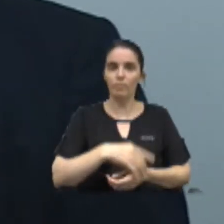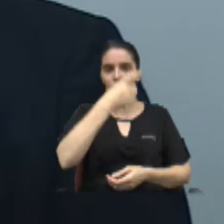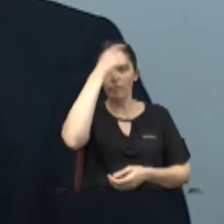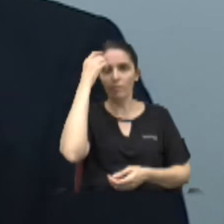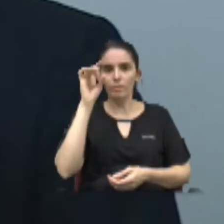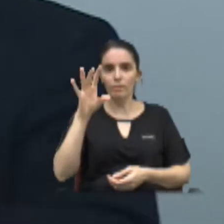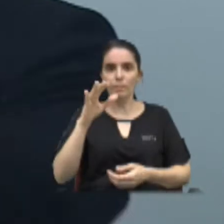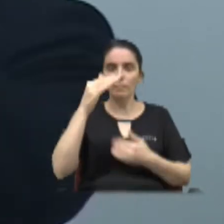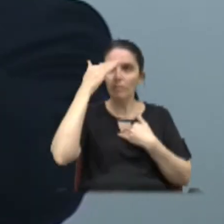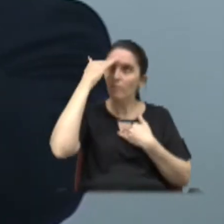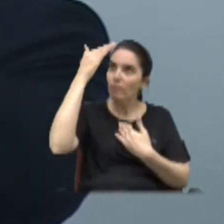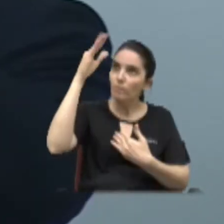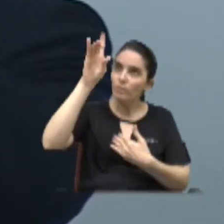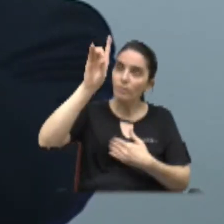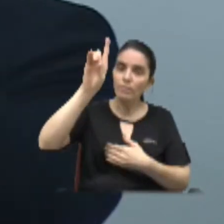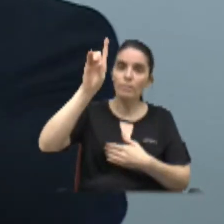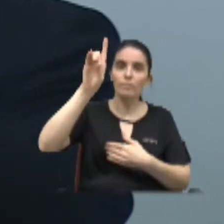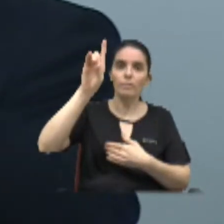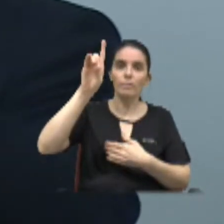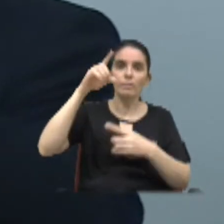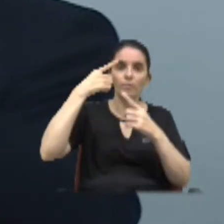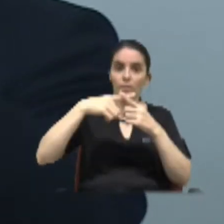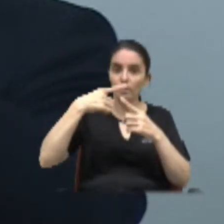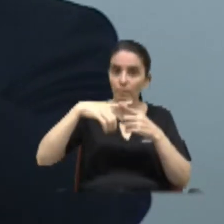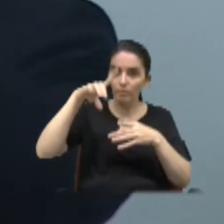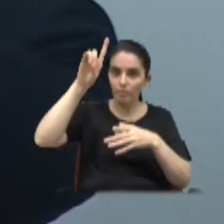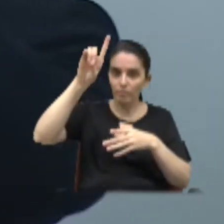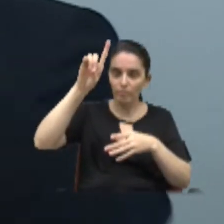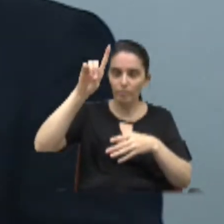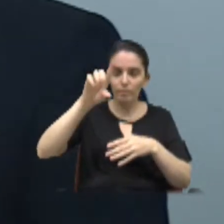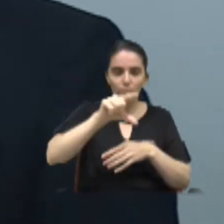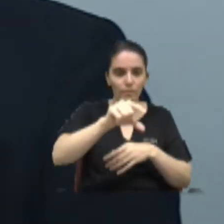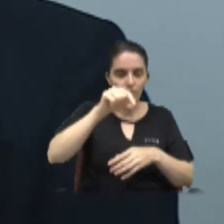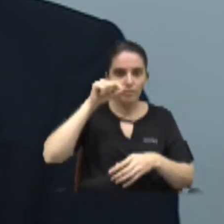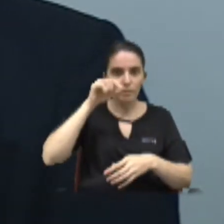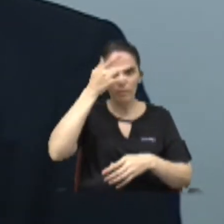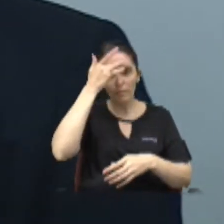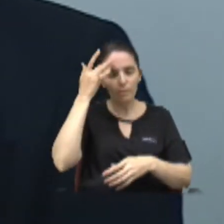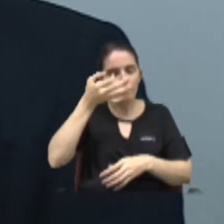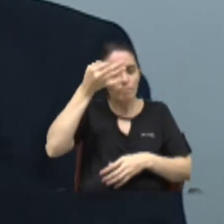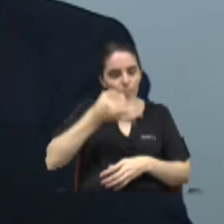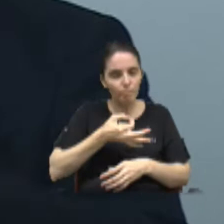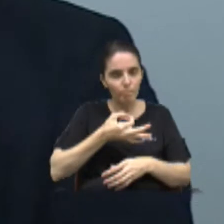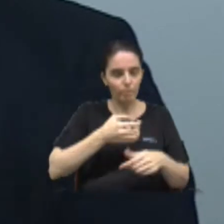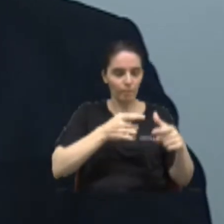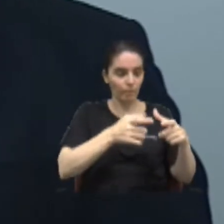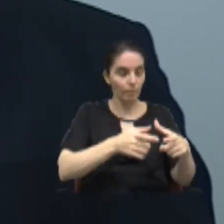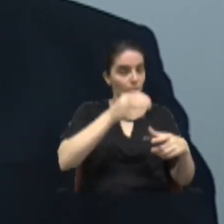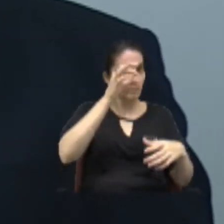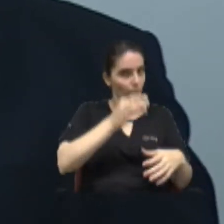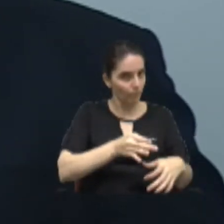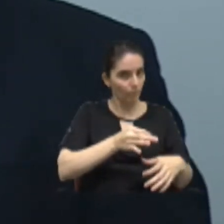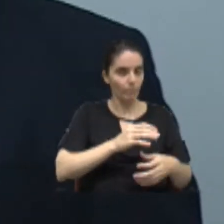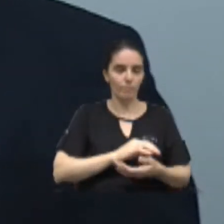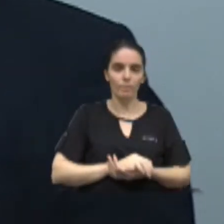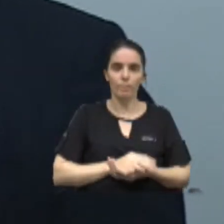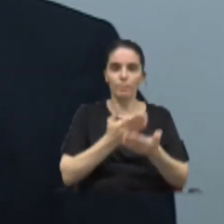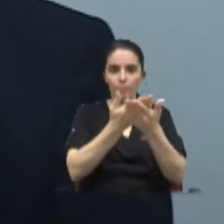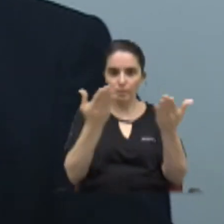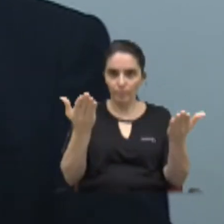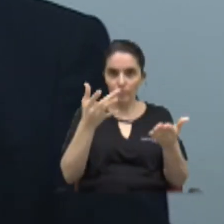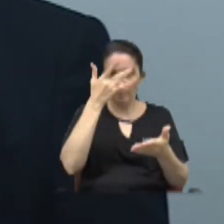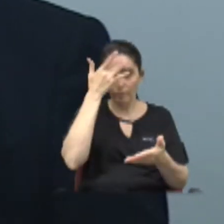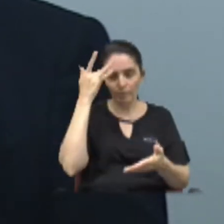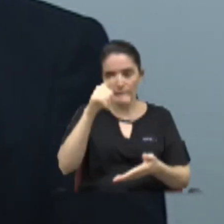a Ele, porque Ele coloca as pessoas certas no lugar certo, e vocês são pessoas